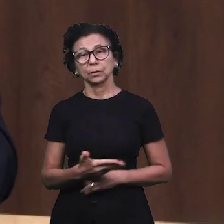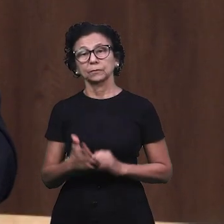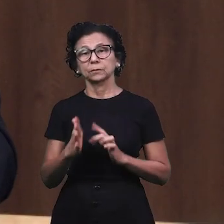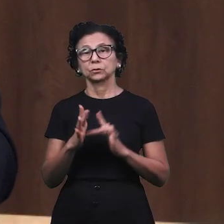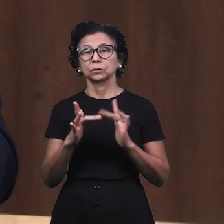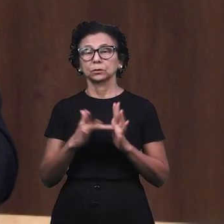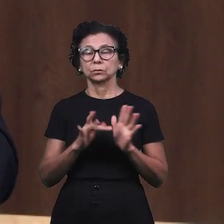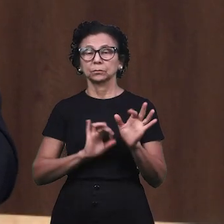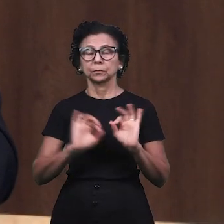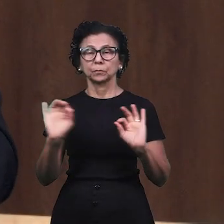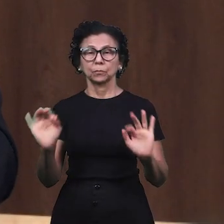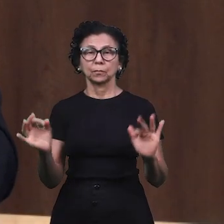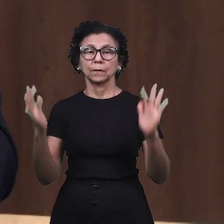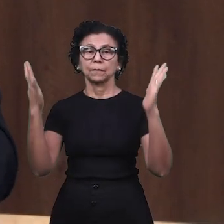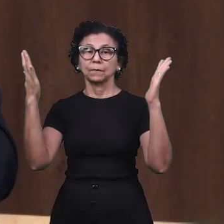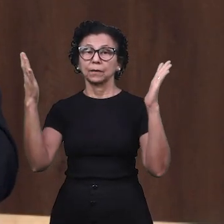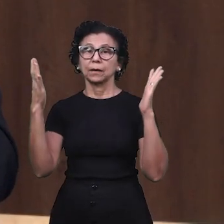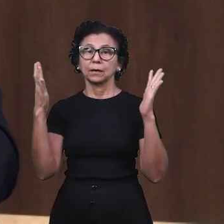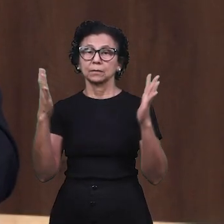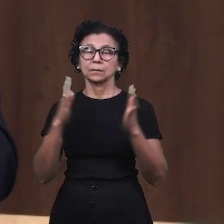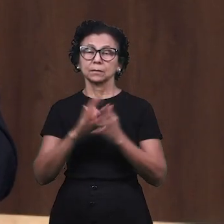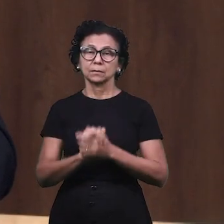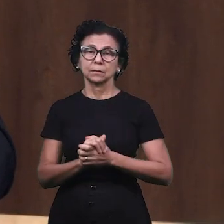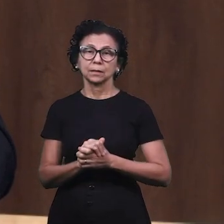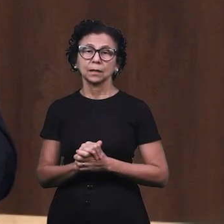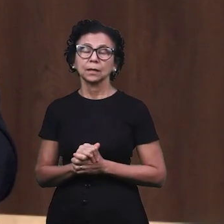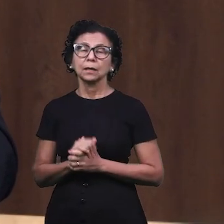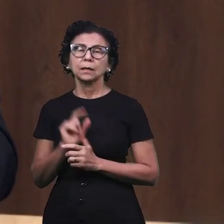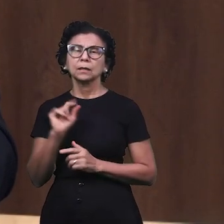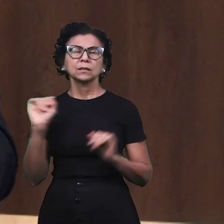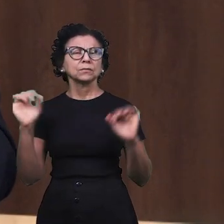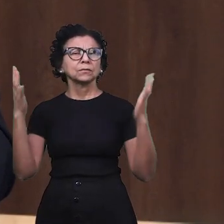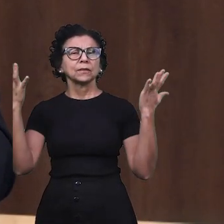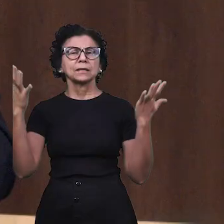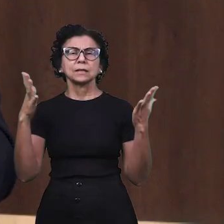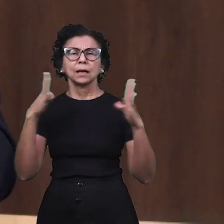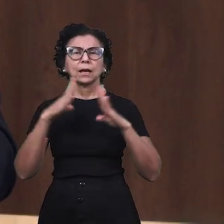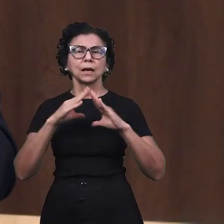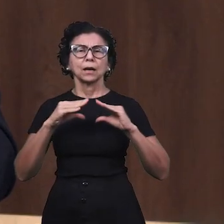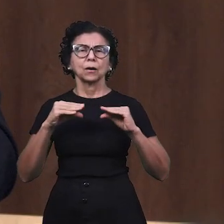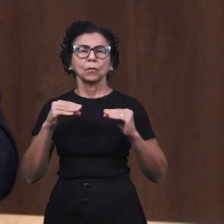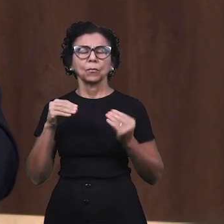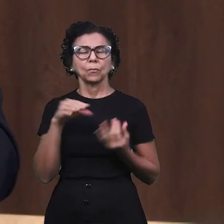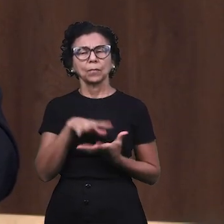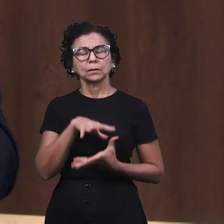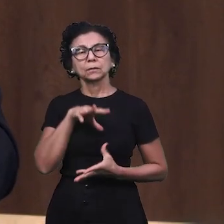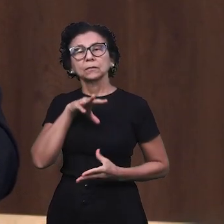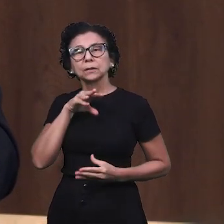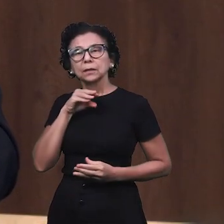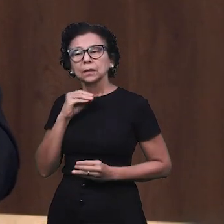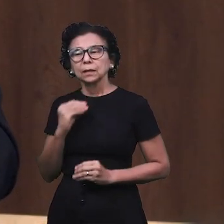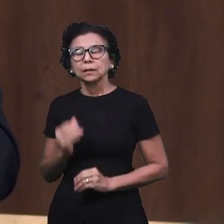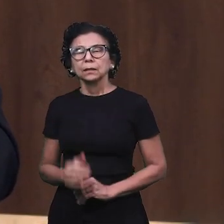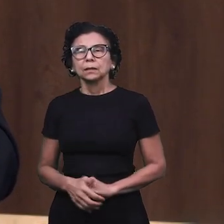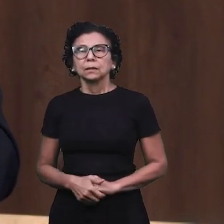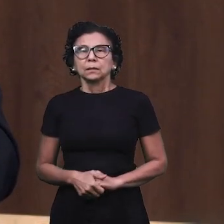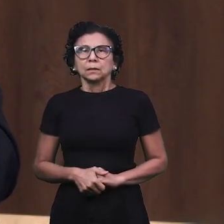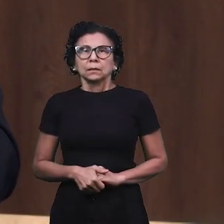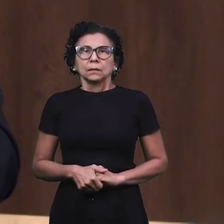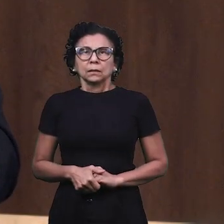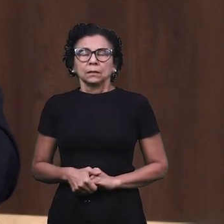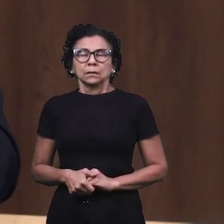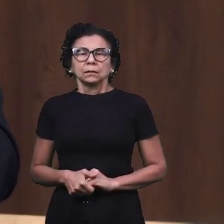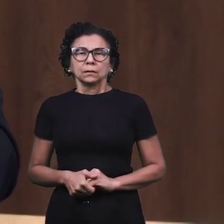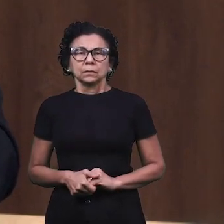um banquete para oferecer. Ele quer saciar a sede da alma, ele quer fartar a alma com a